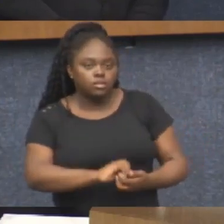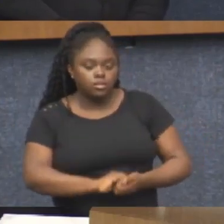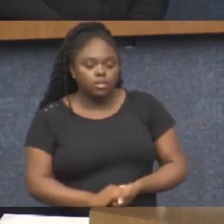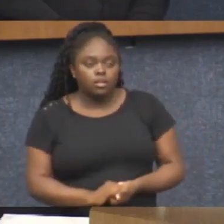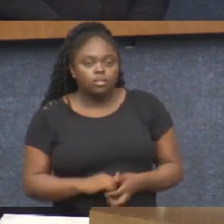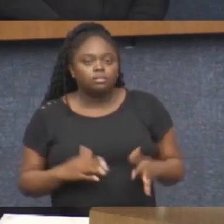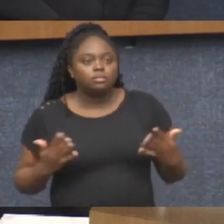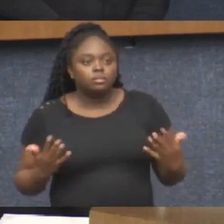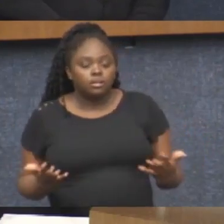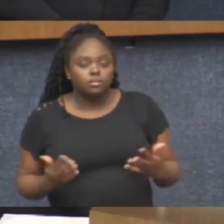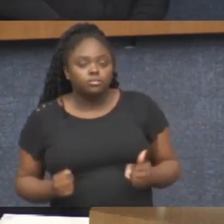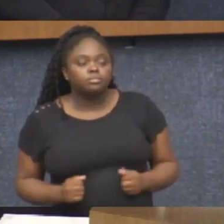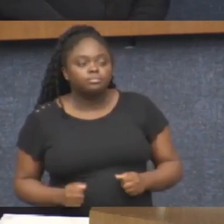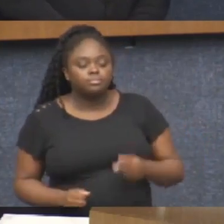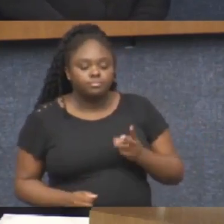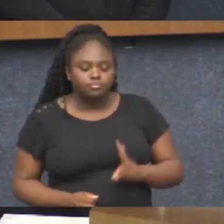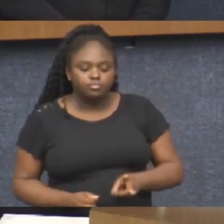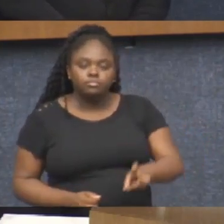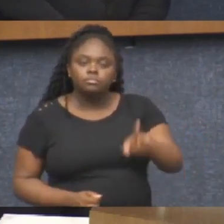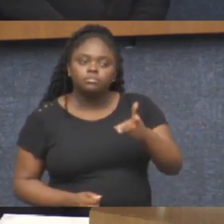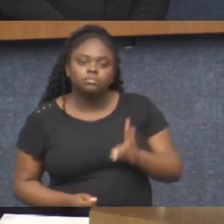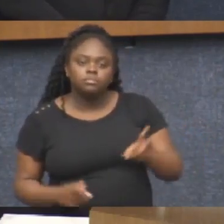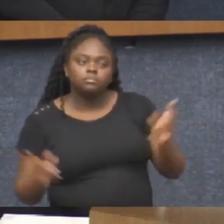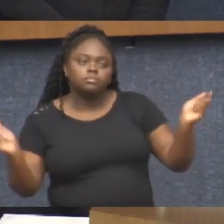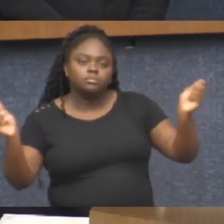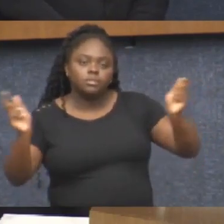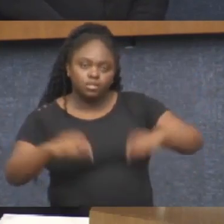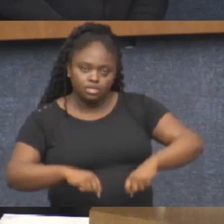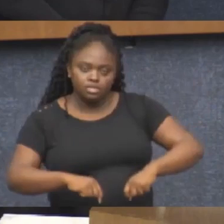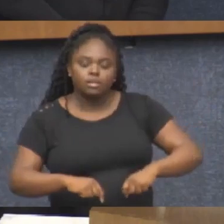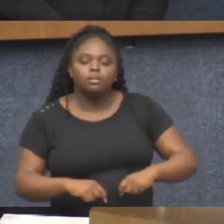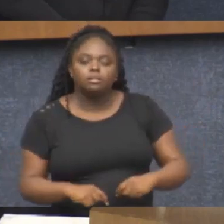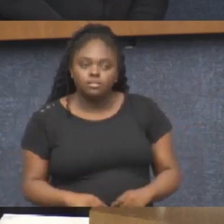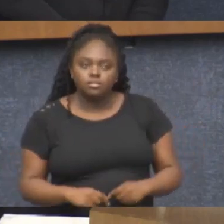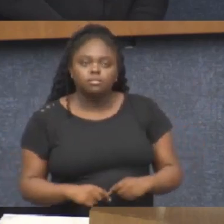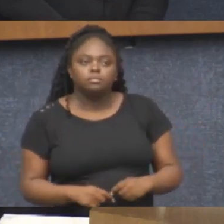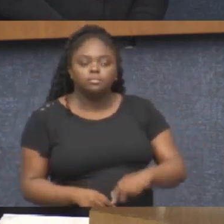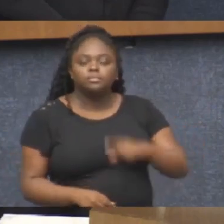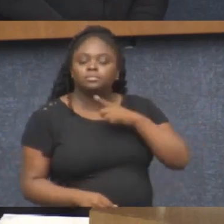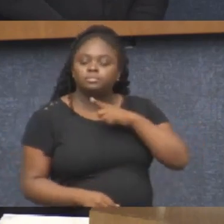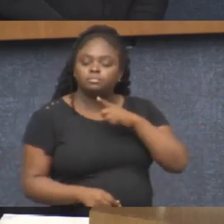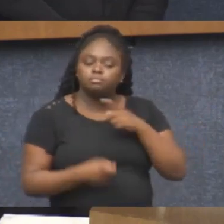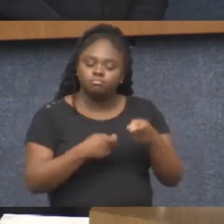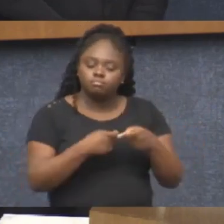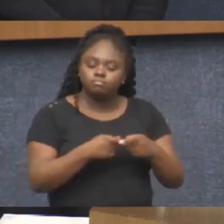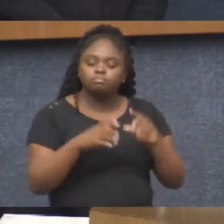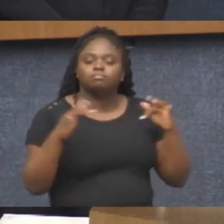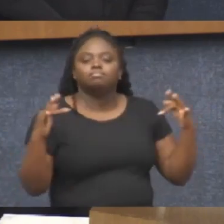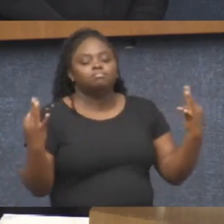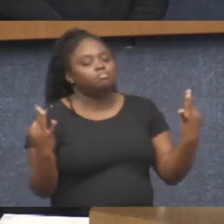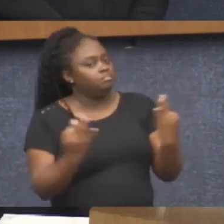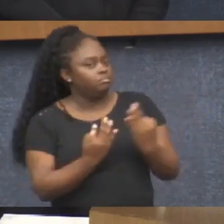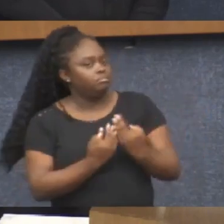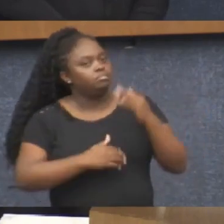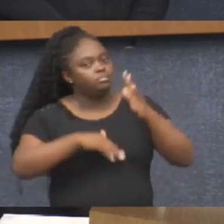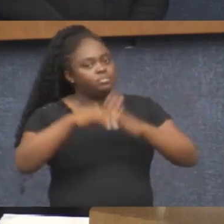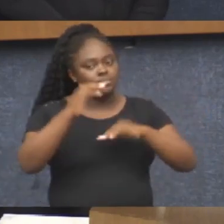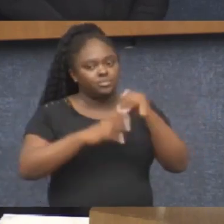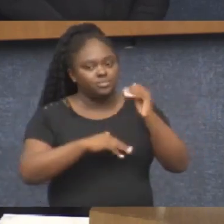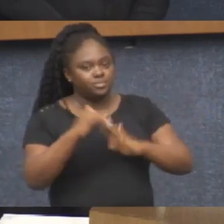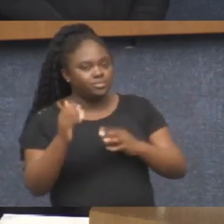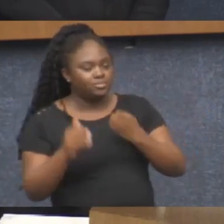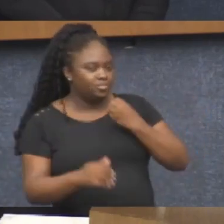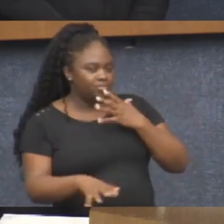assim, essa continuidade e essa capacitação, atrair esses médicos de família que são profissionais tão